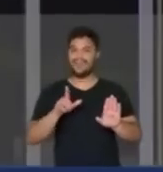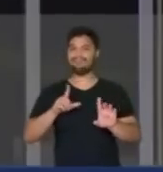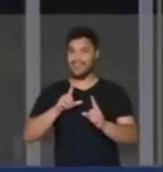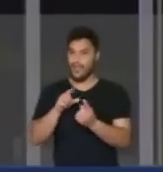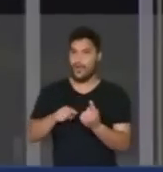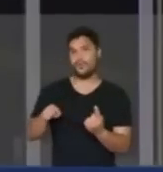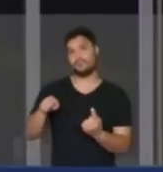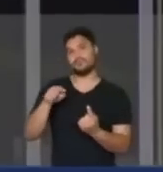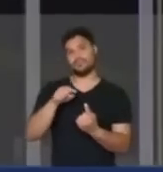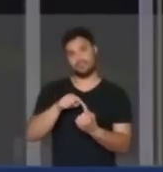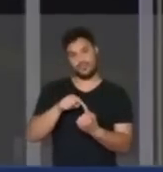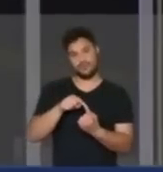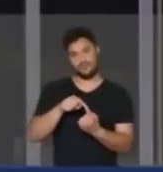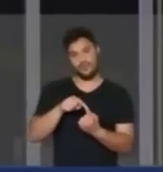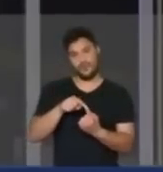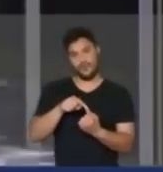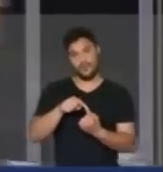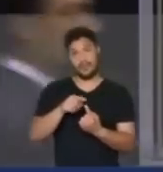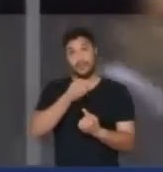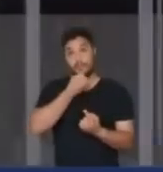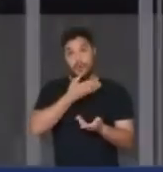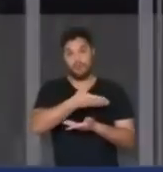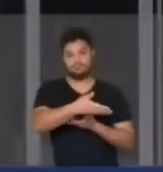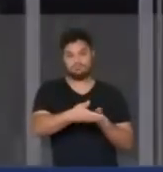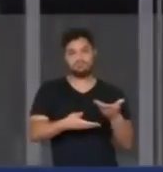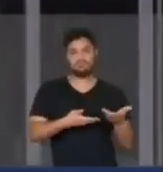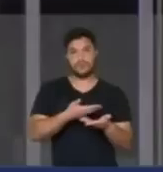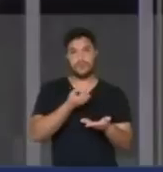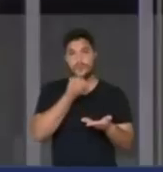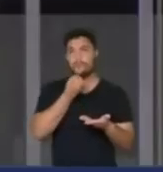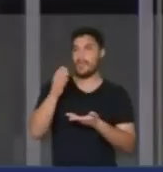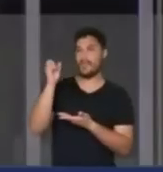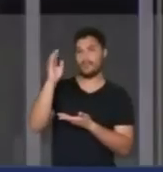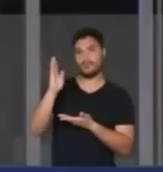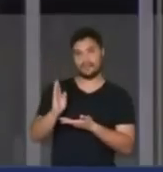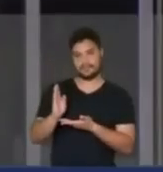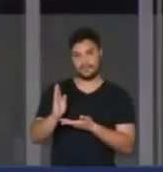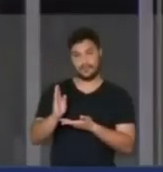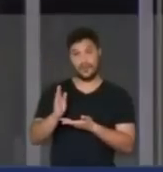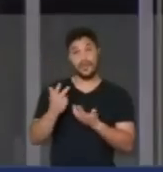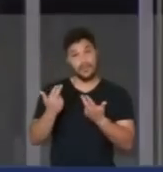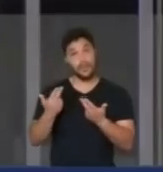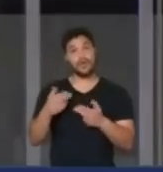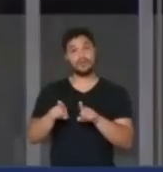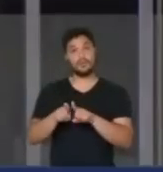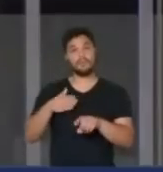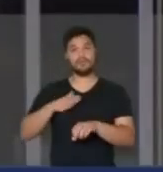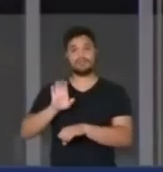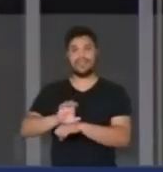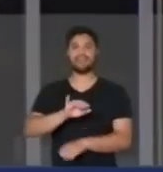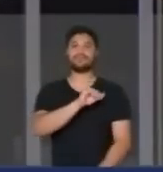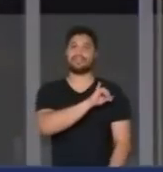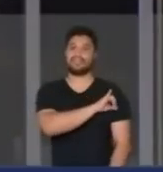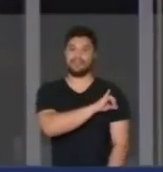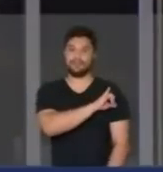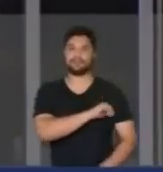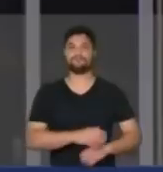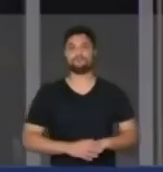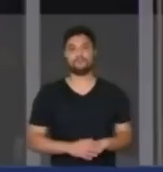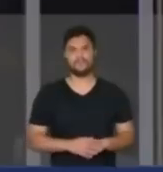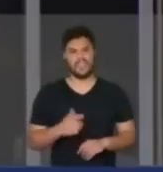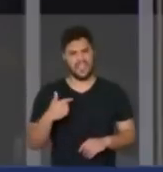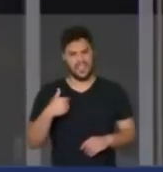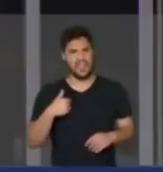dialoga para o bem do Brasil e no caso do meu querido Rio de Janeiro não serei daqueles